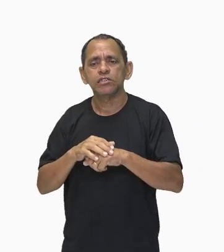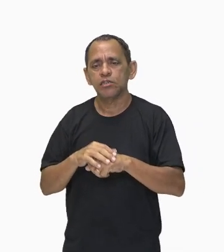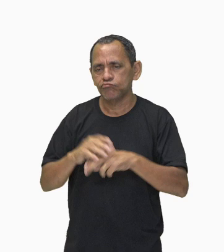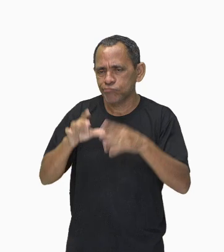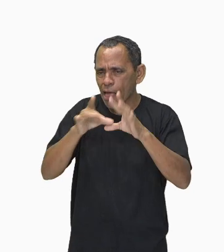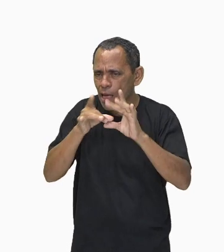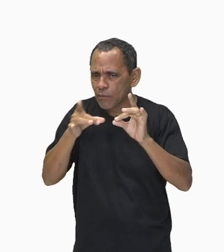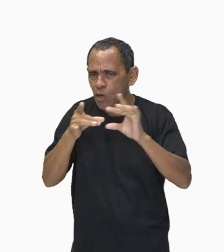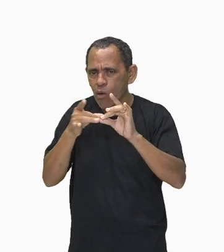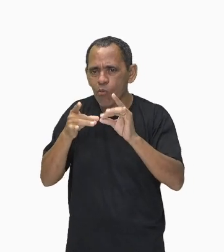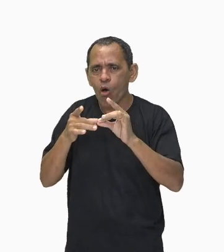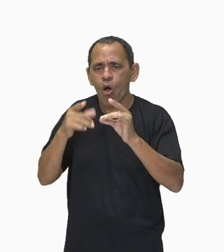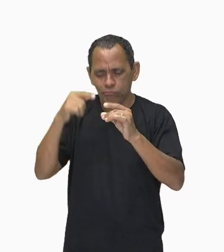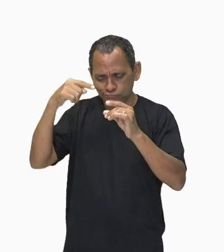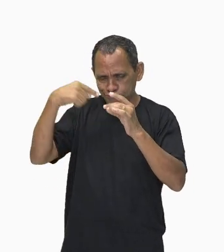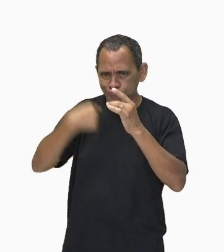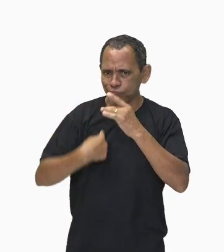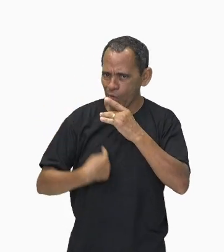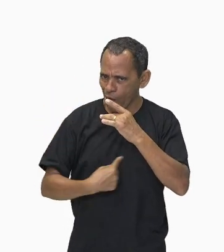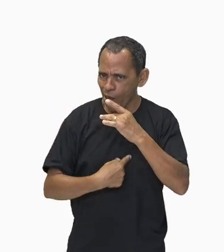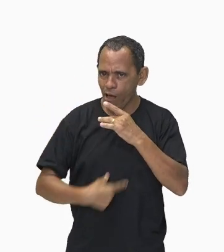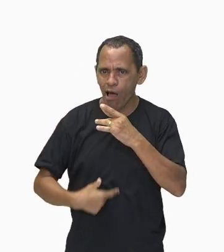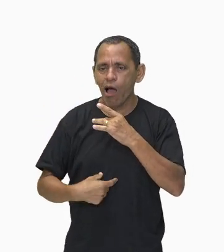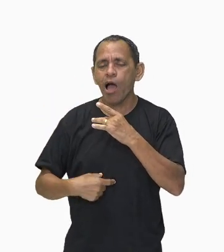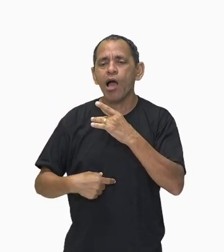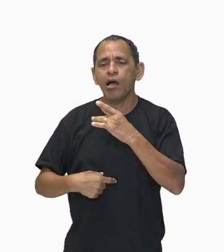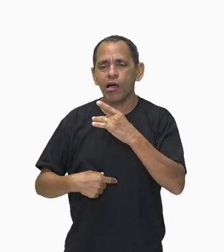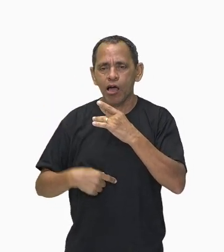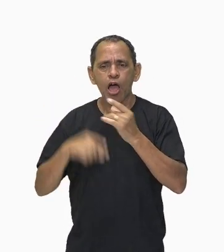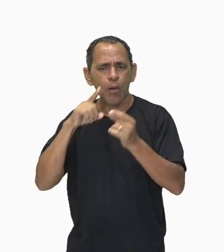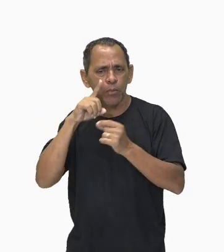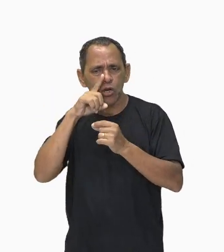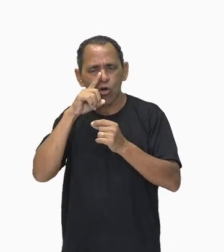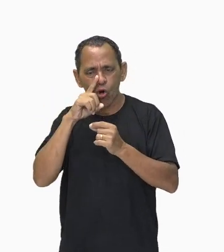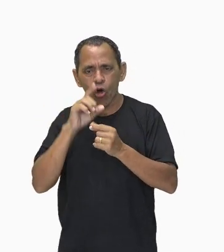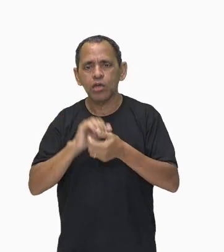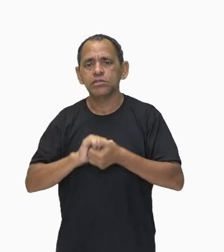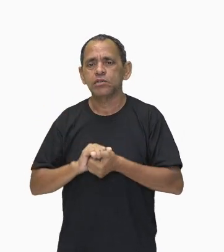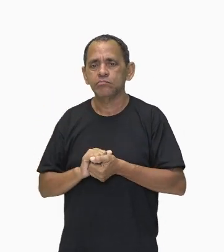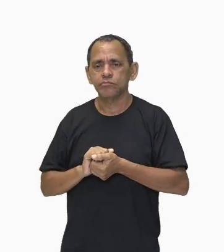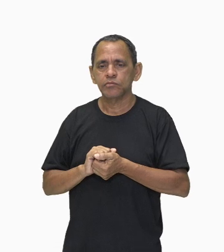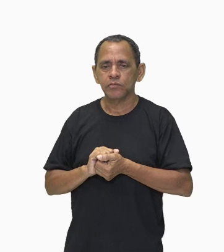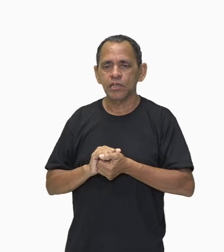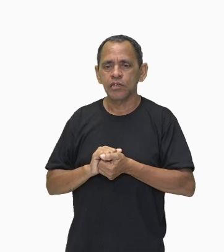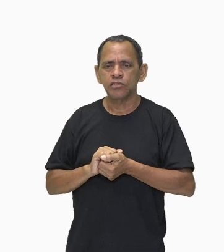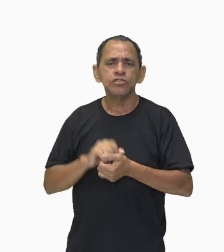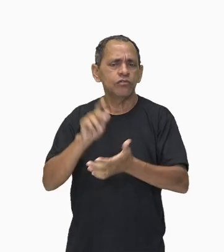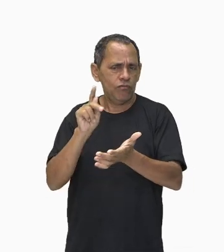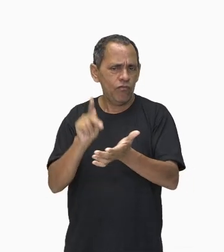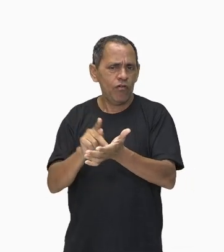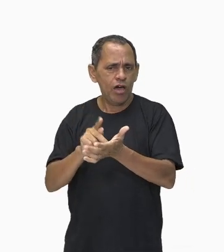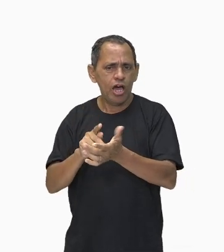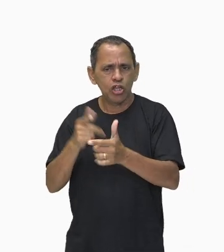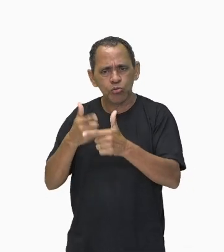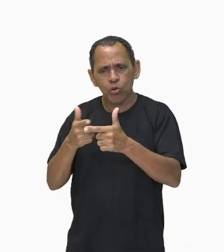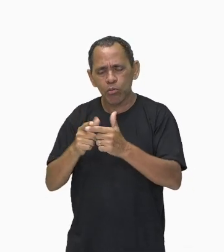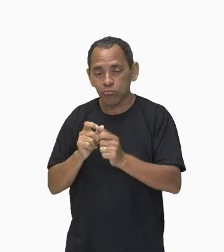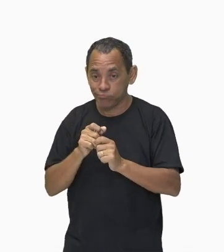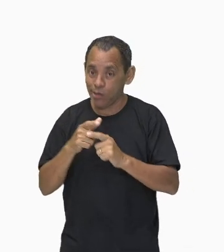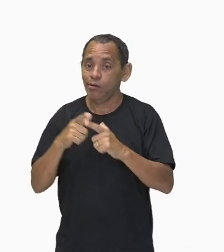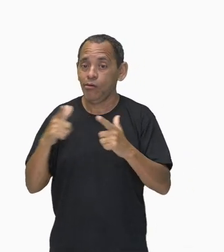ou crônica. No caso de crônica, é um caso mais agravado, mais prolongado, que